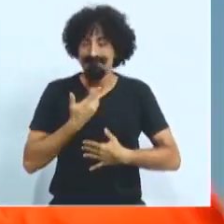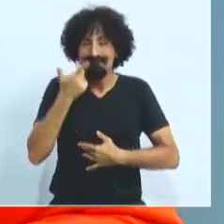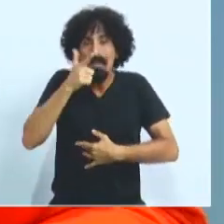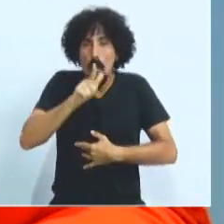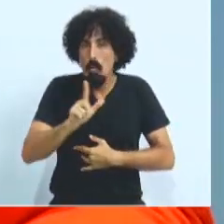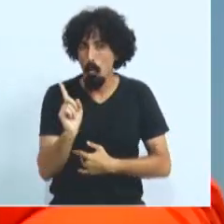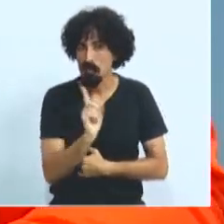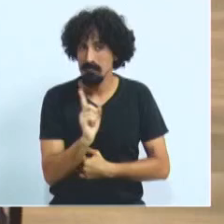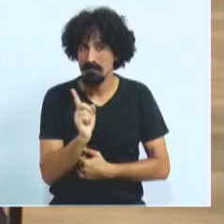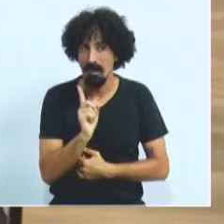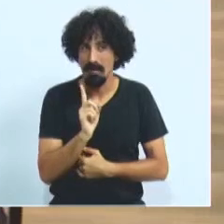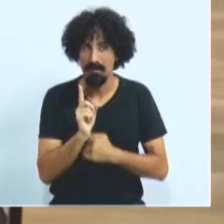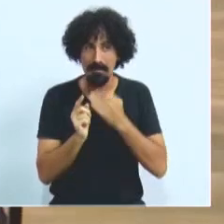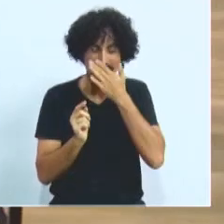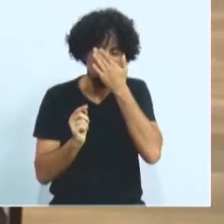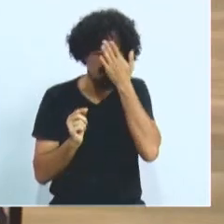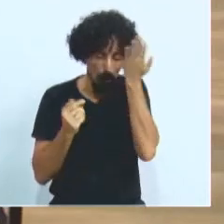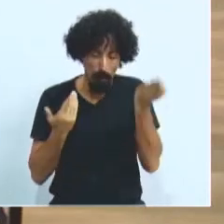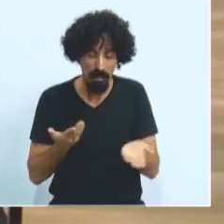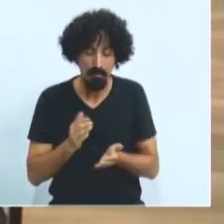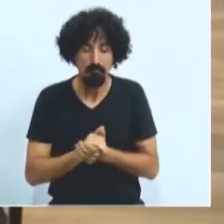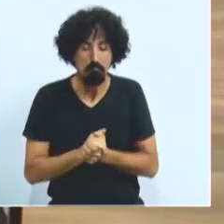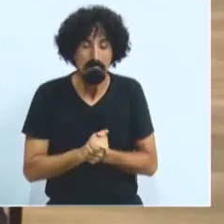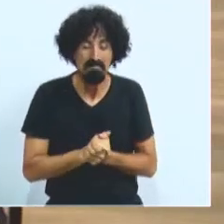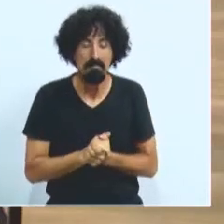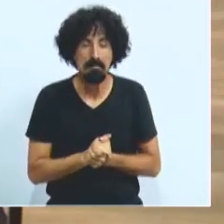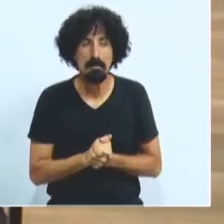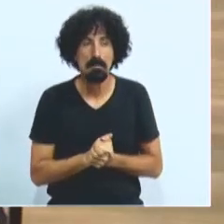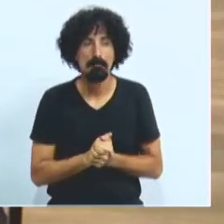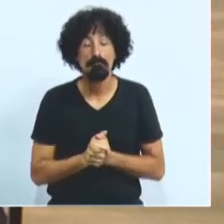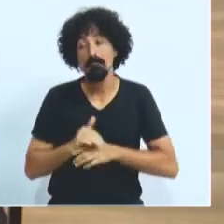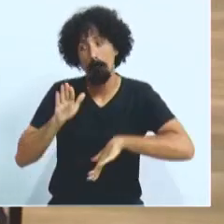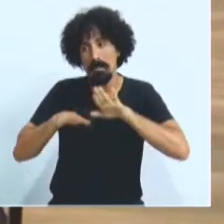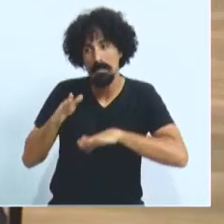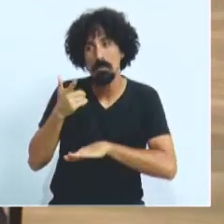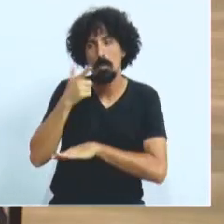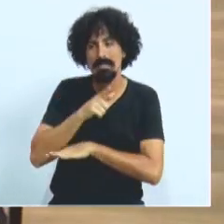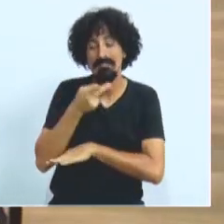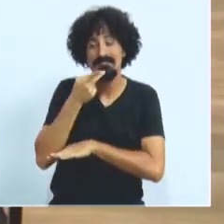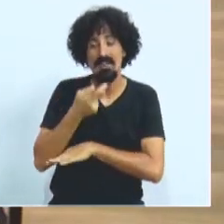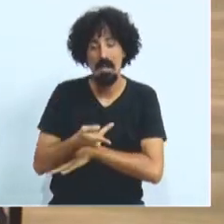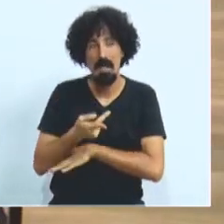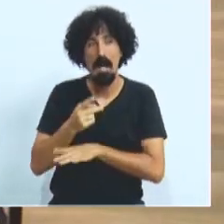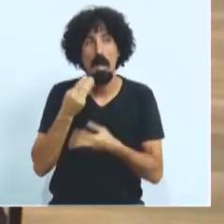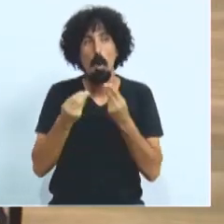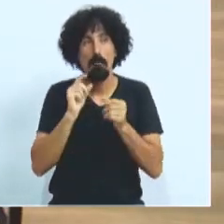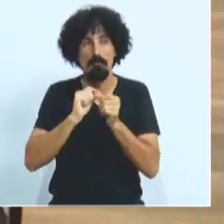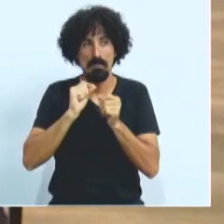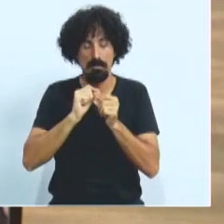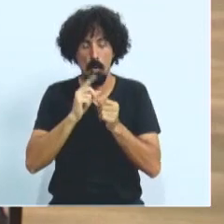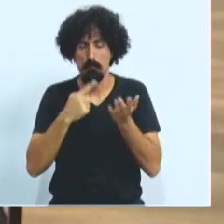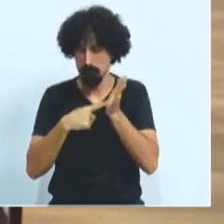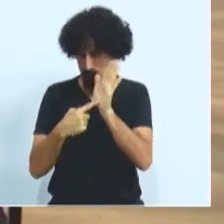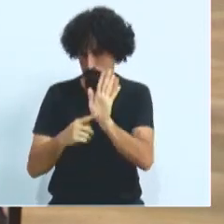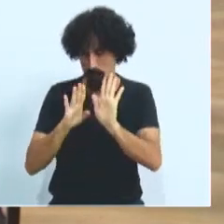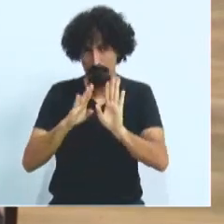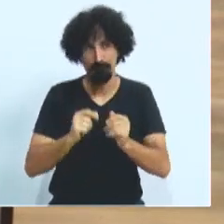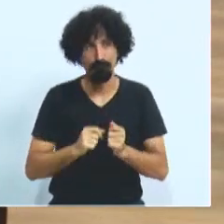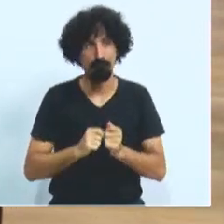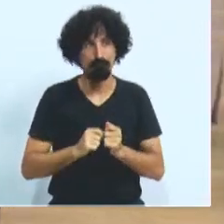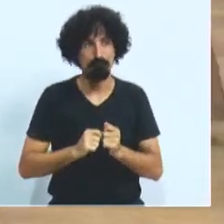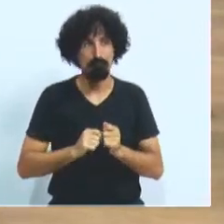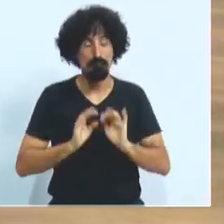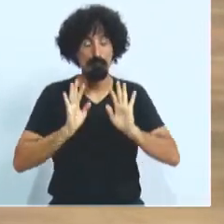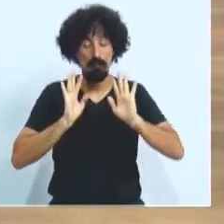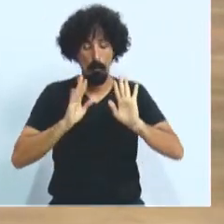aperta. O adulto já consegue sinalizar, né? Às vezes ele consegue falar. Aí como é que funciona? Eu vou demonstrar aqui na Naira.